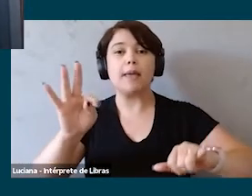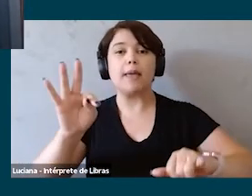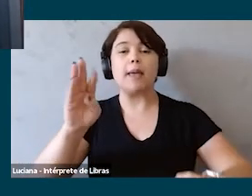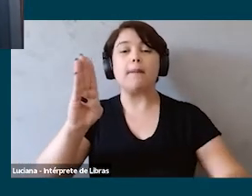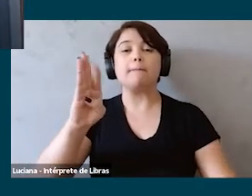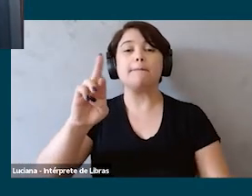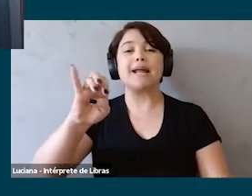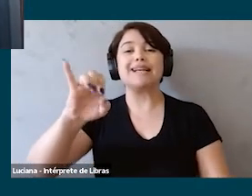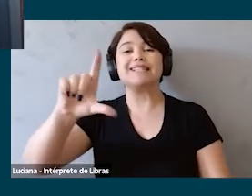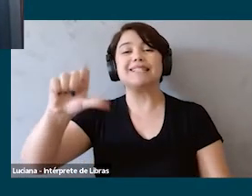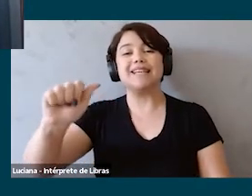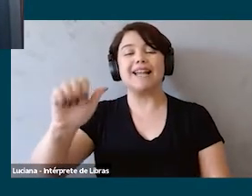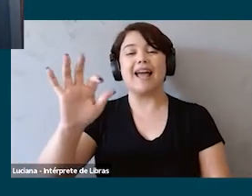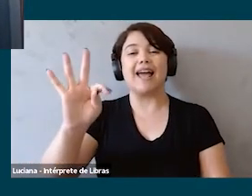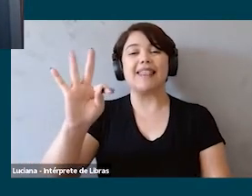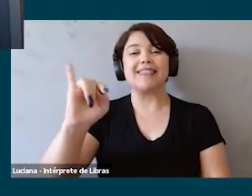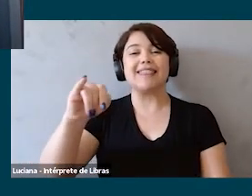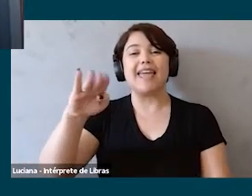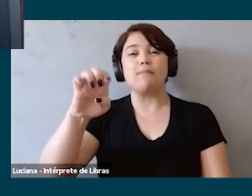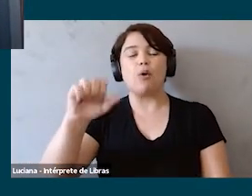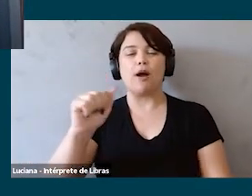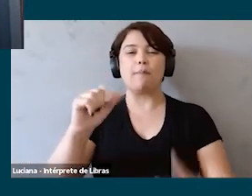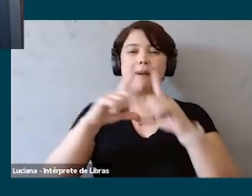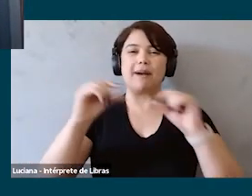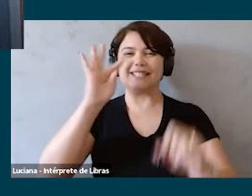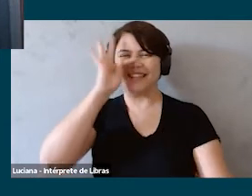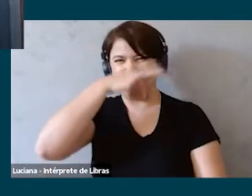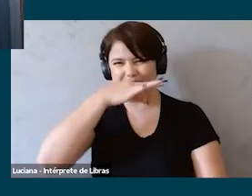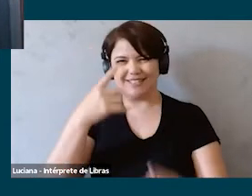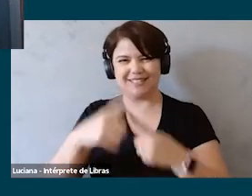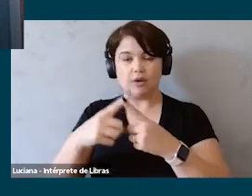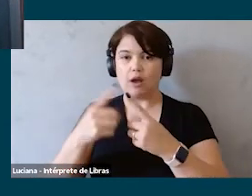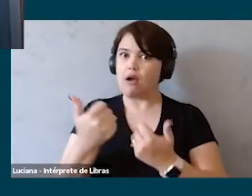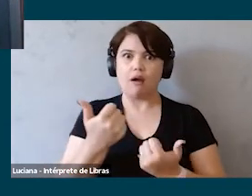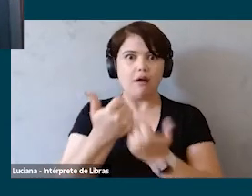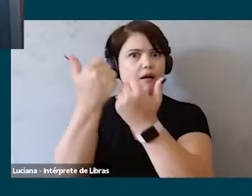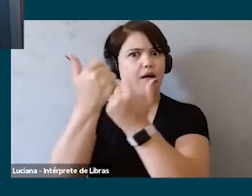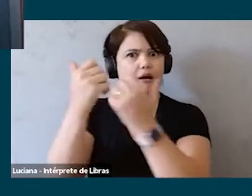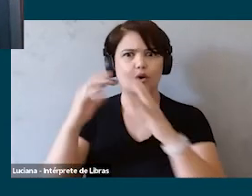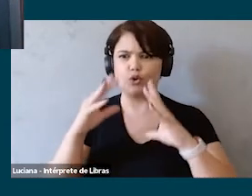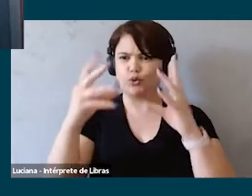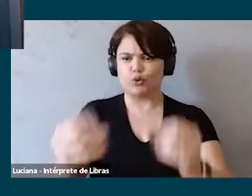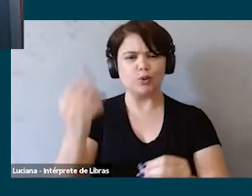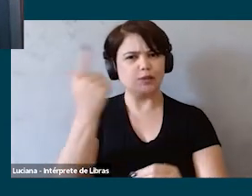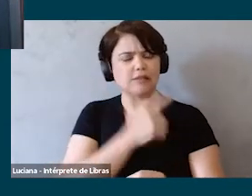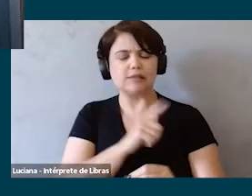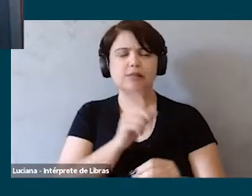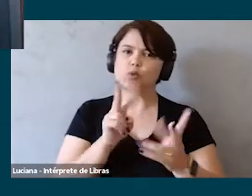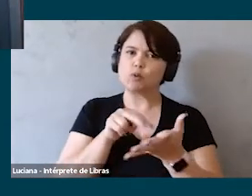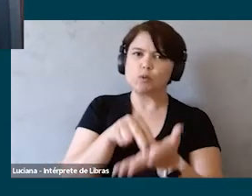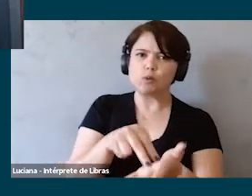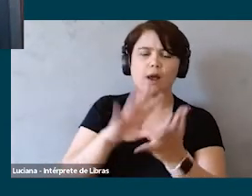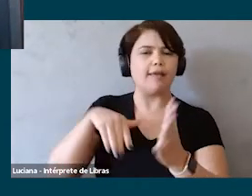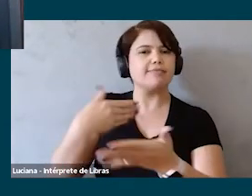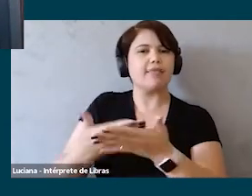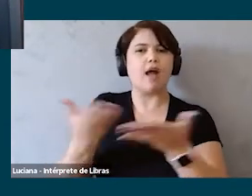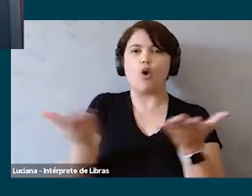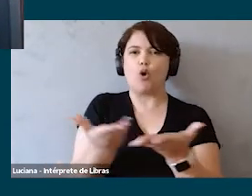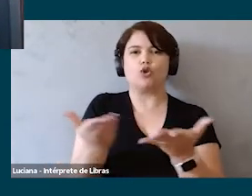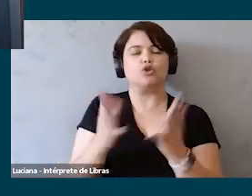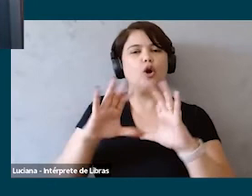e deu o nome de Brasília Teimosa àqueles residentes. Mas eles ganharam o apoio da população e conseguiram